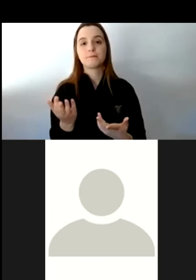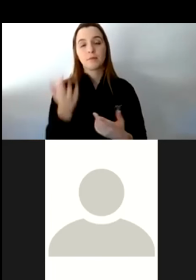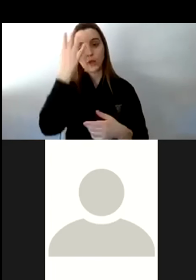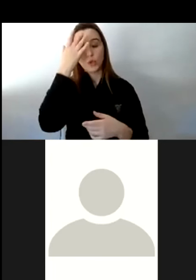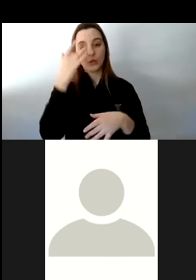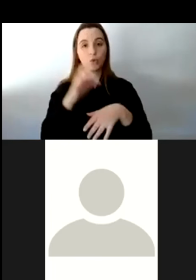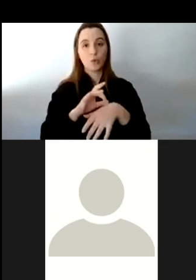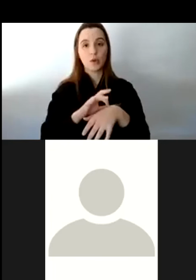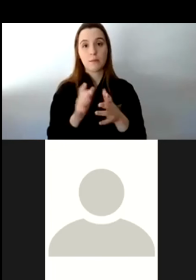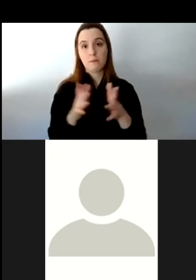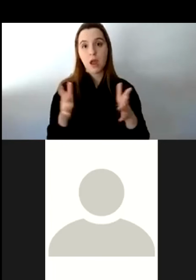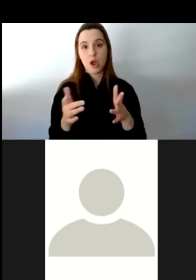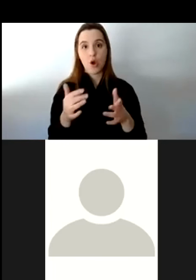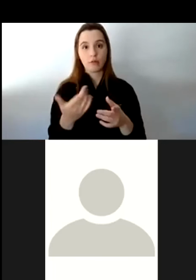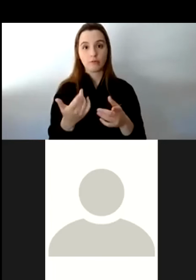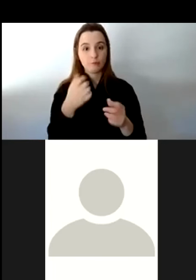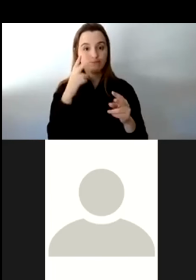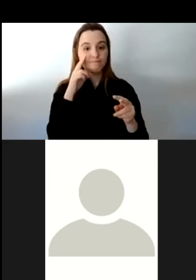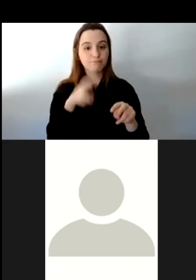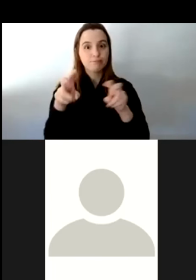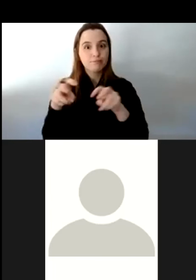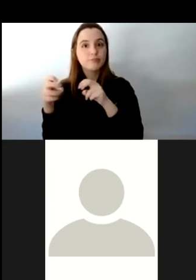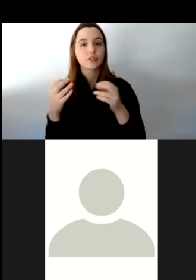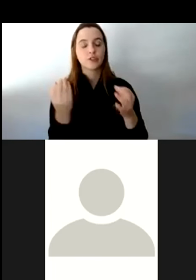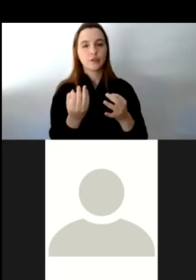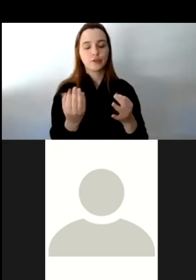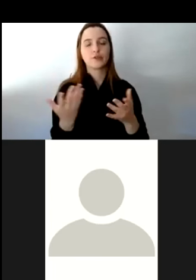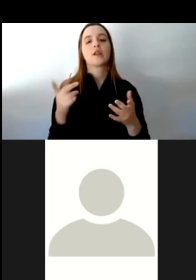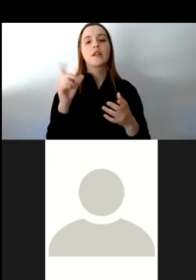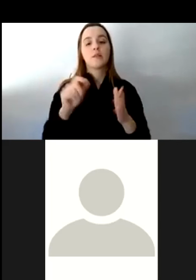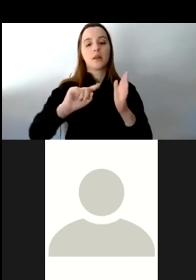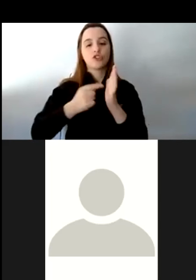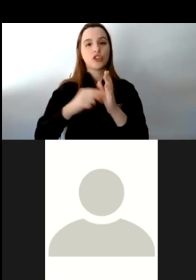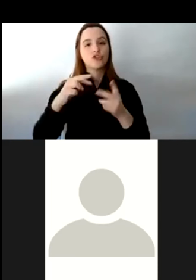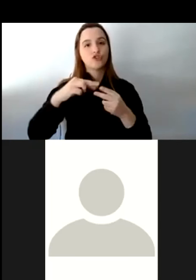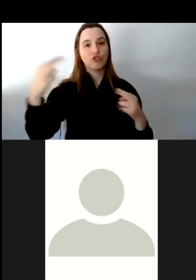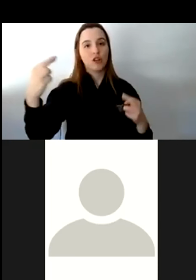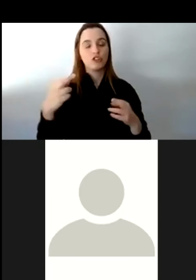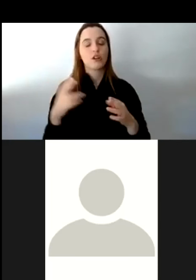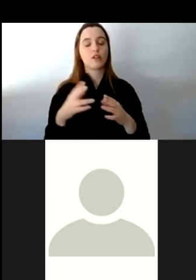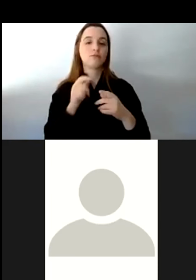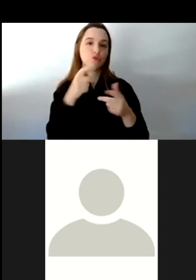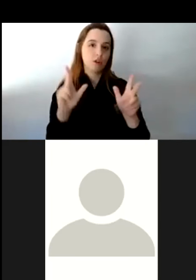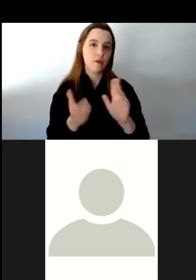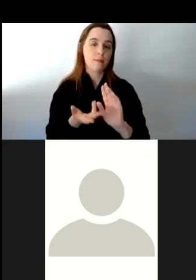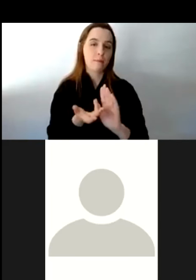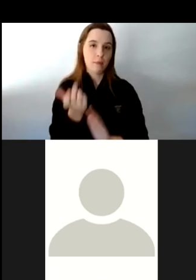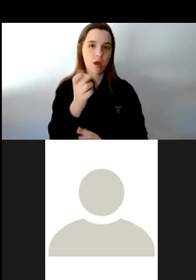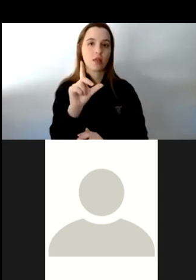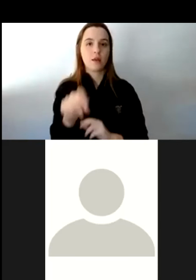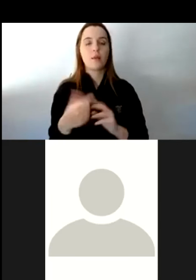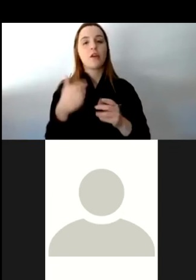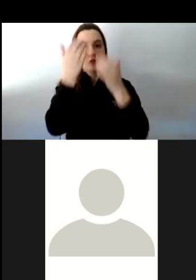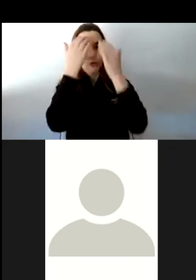maior número de doentes identificados com doença rara, aumento do número de testes genéticos disponíveis, aumento da informação